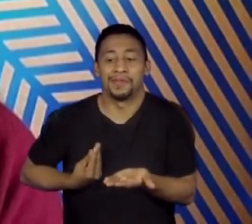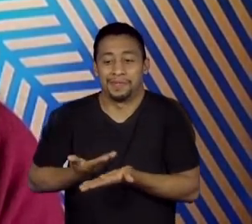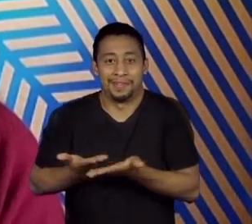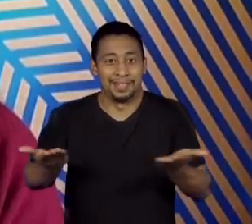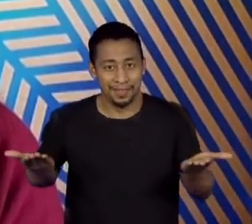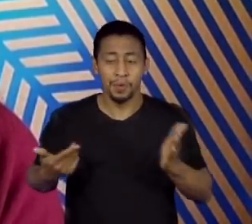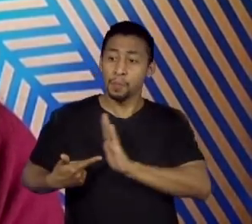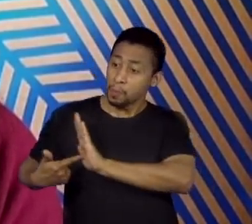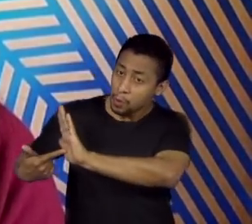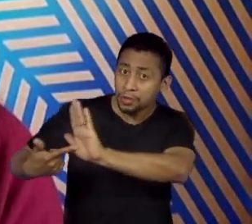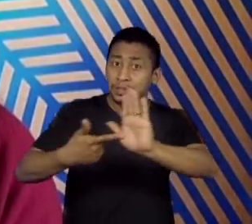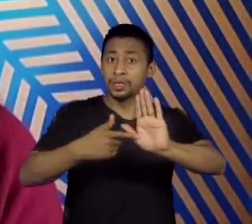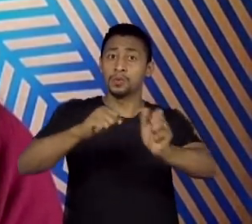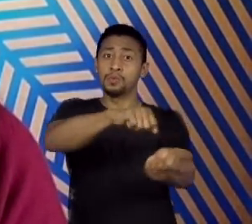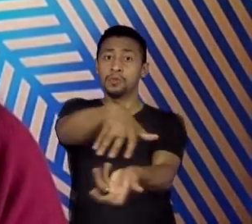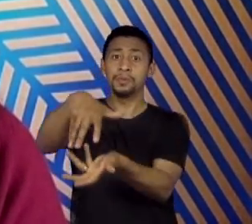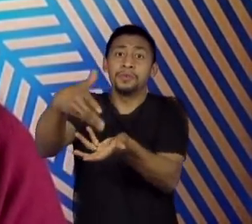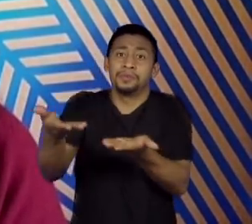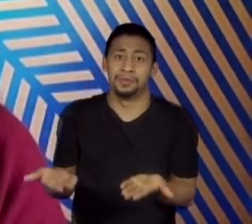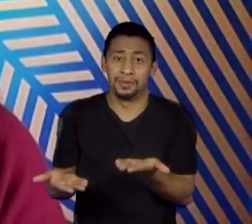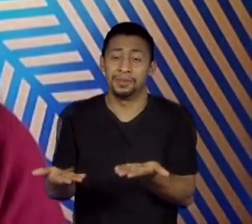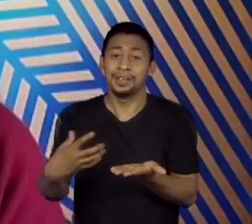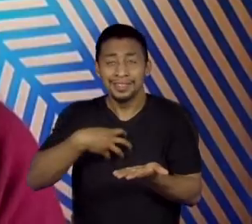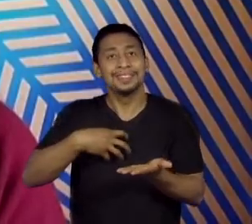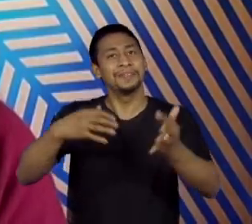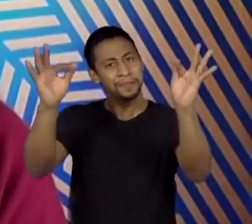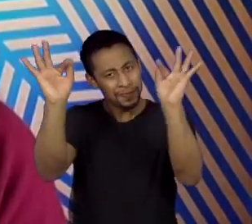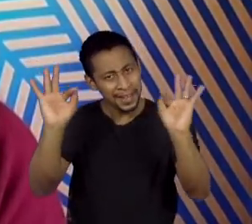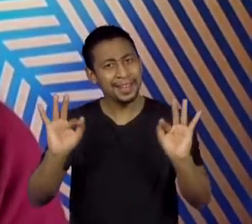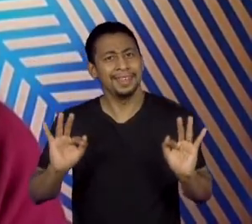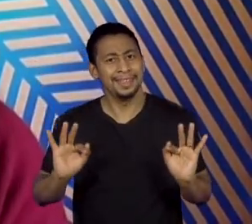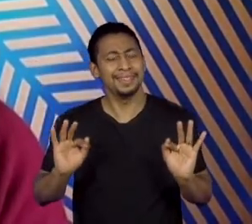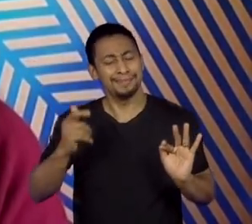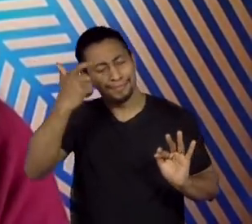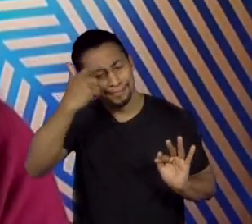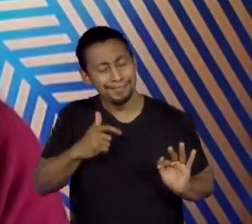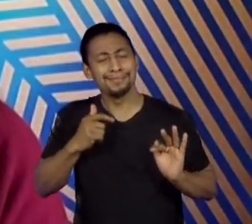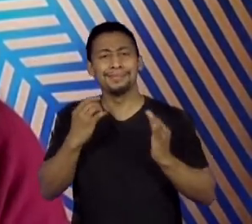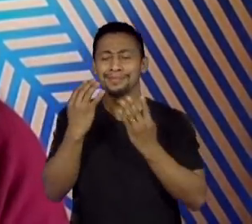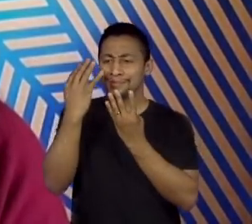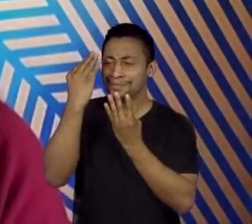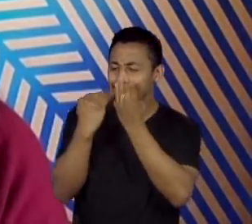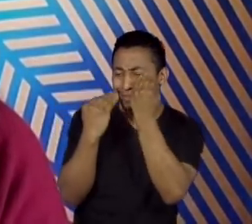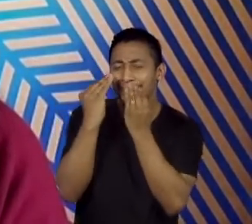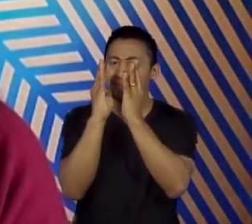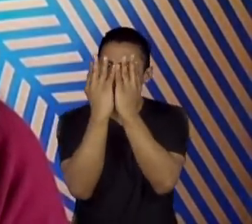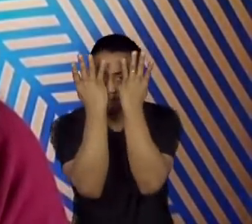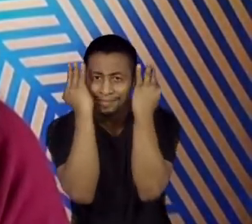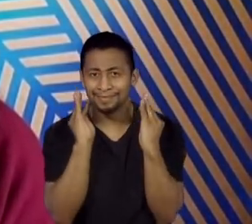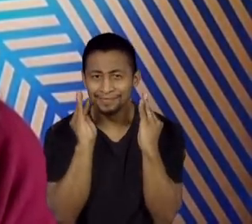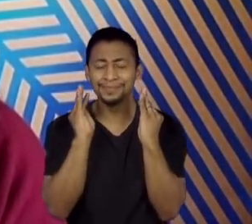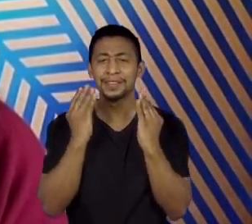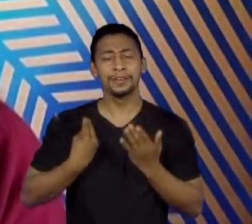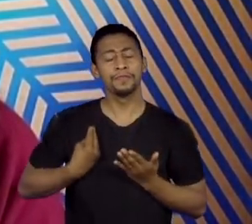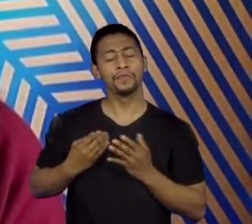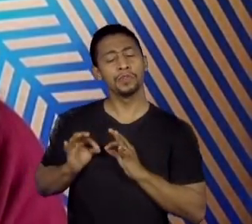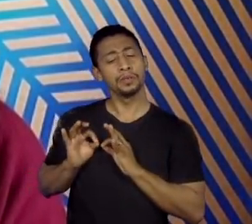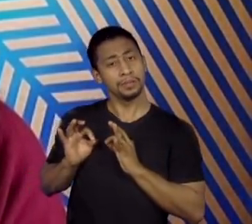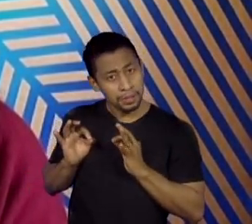mostrando como é que nós conseguimos ser muito felizes, mesmo que seja com pouca coisa, mas